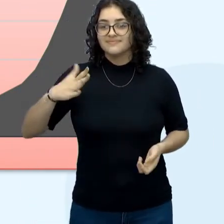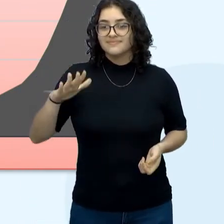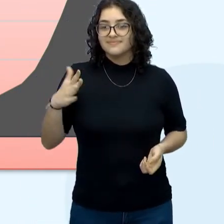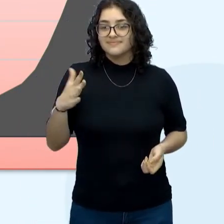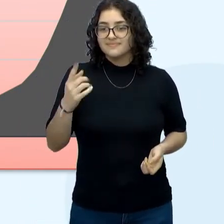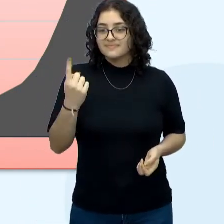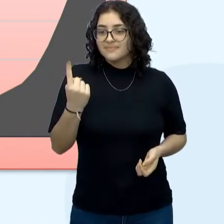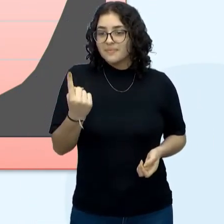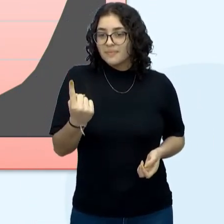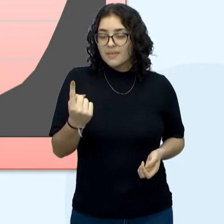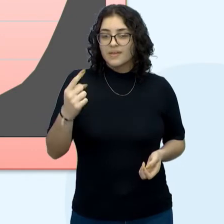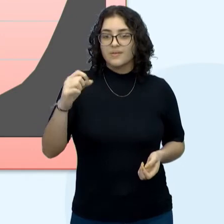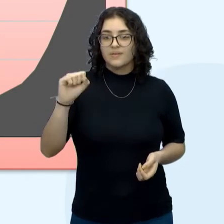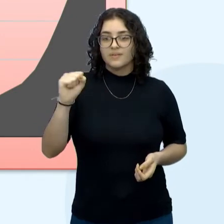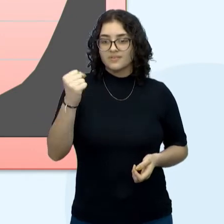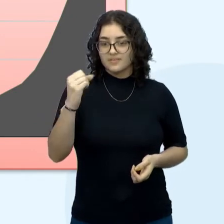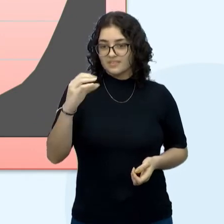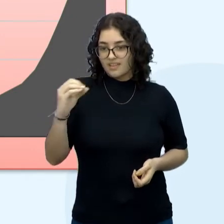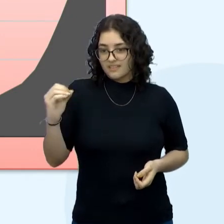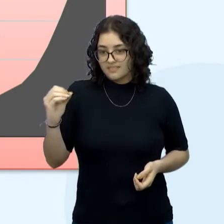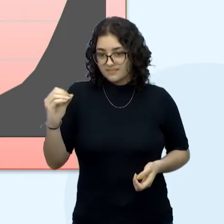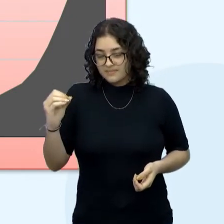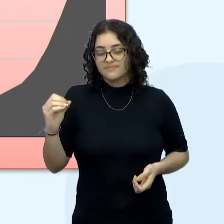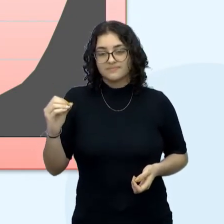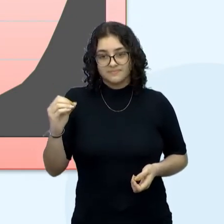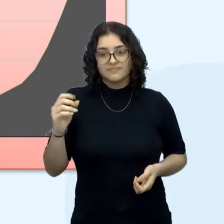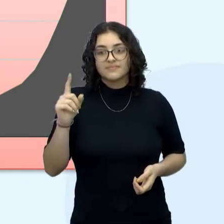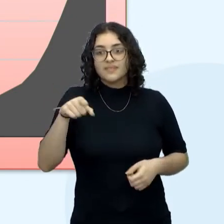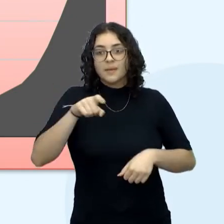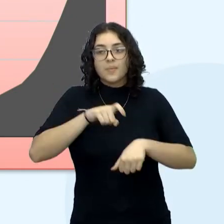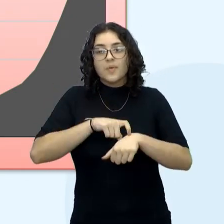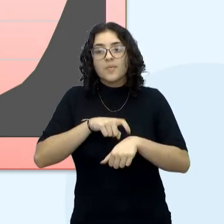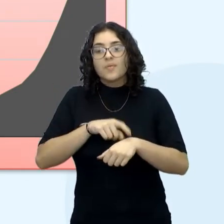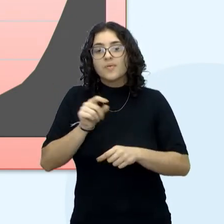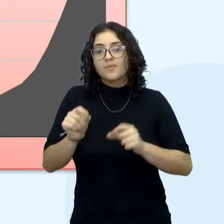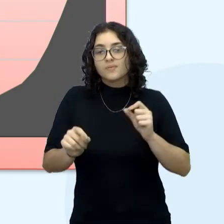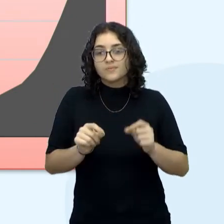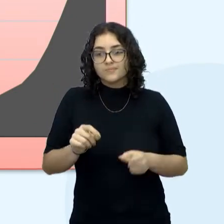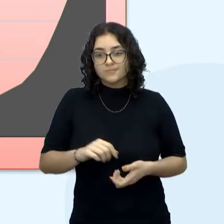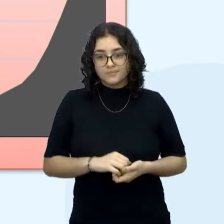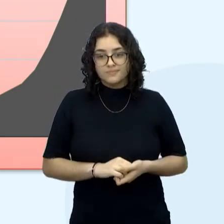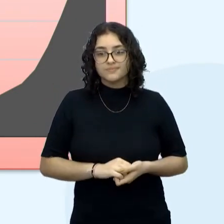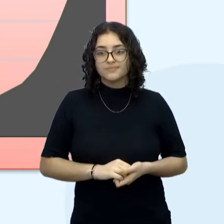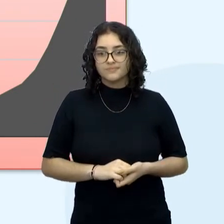menos 1800 é o momento onde a gente